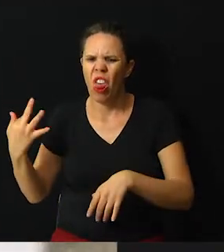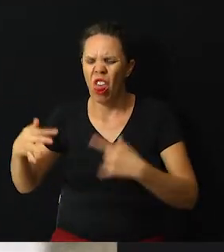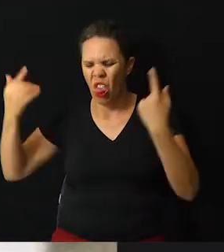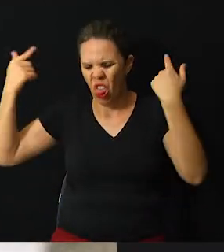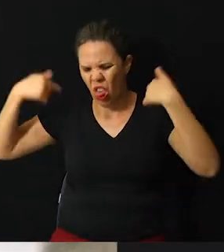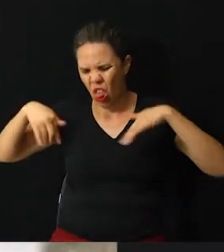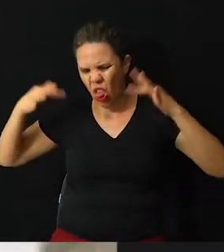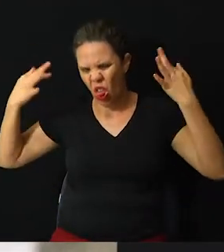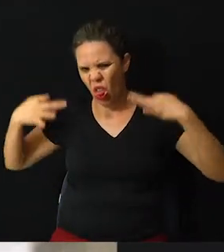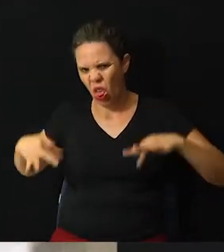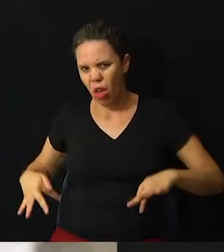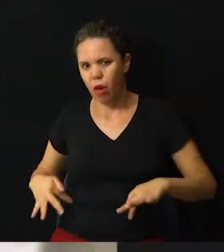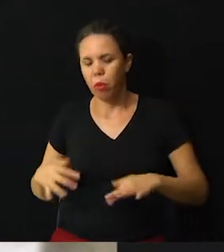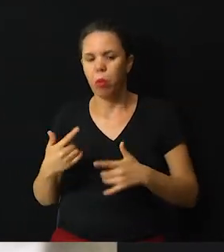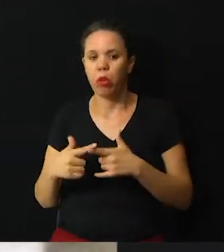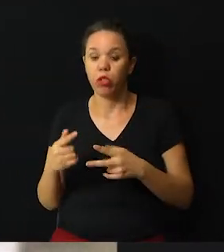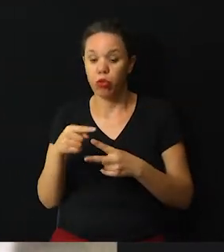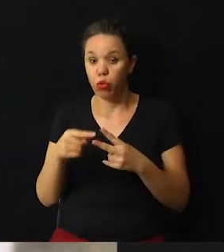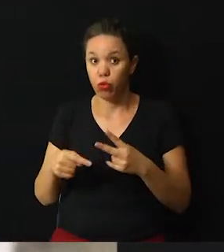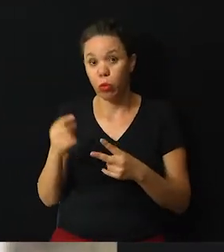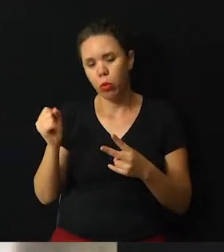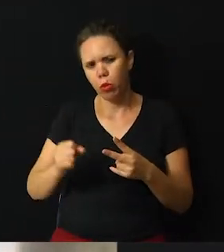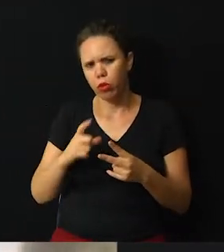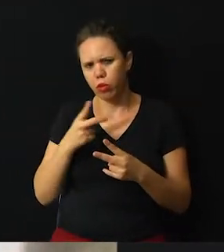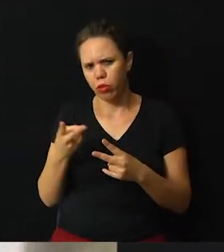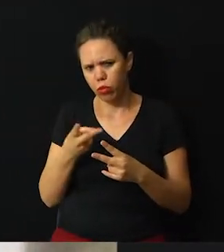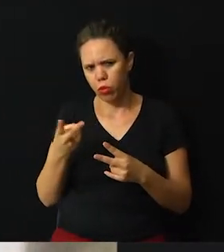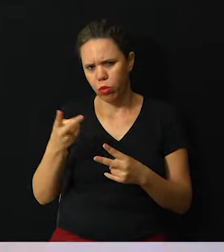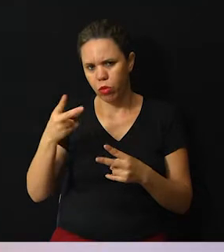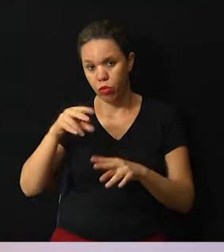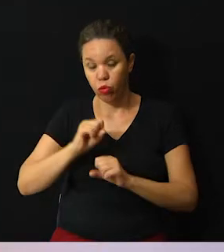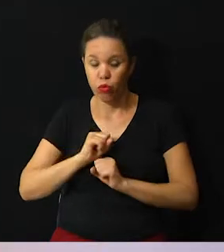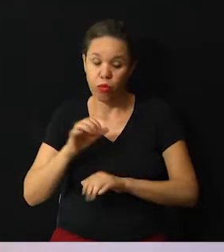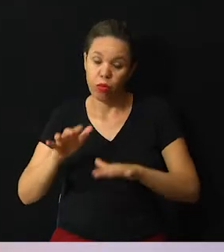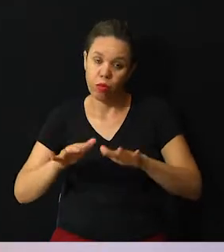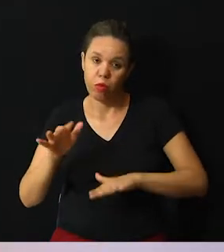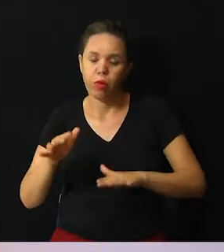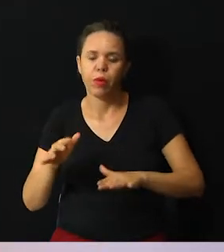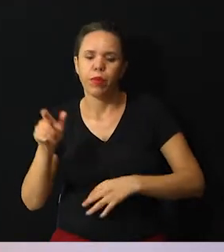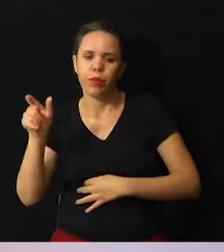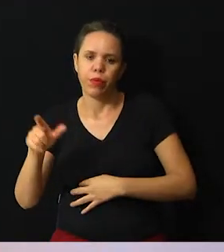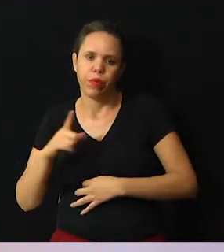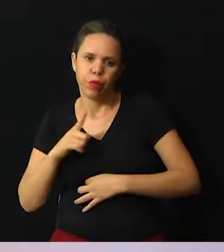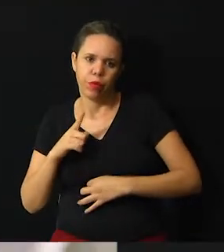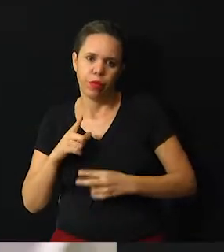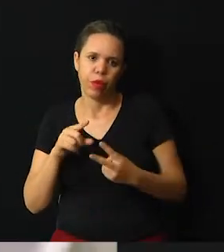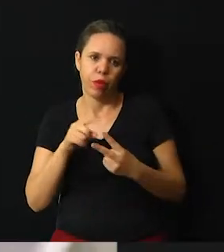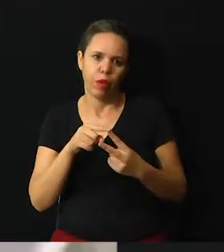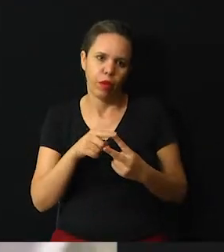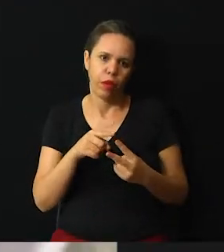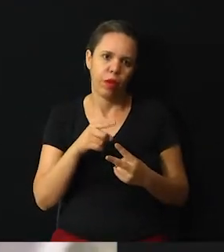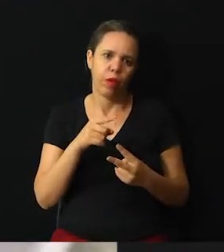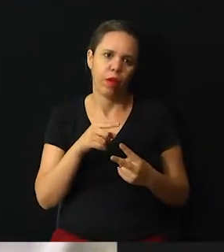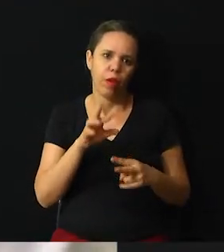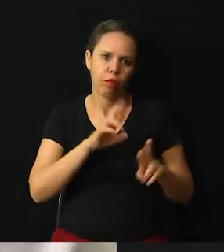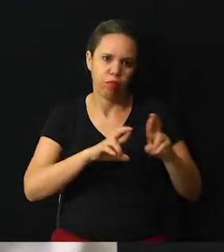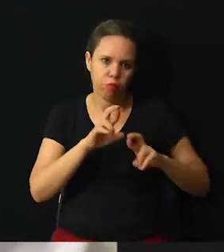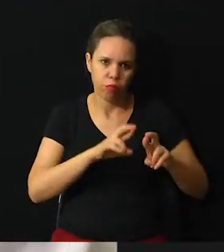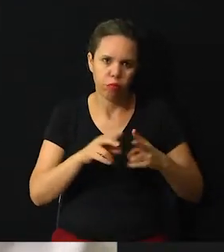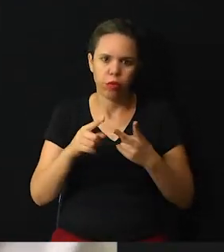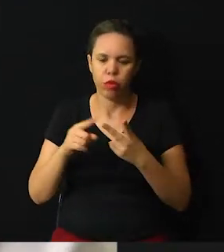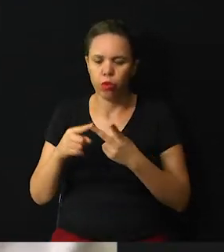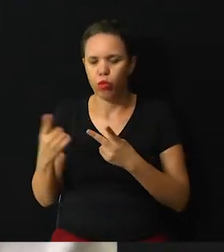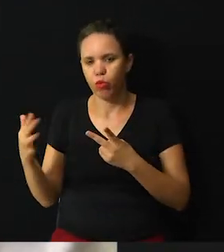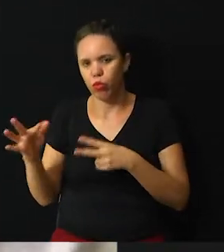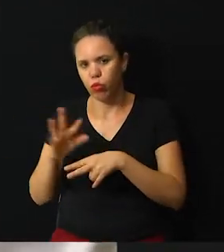Mas, eventualmente, o paciente pode ter lúpus e fibromialgia associada. Essa é a situação. paciente pode ter lúpus, né, precisa ser muito bem examinado, e ela